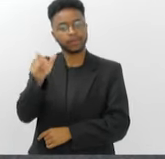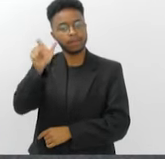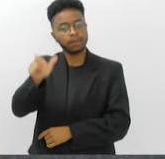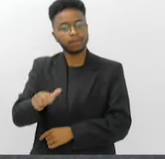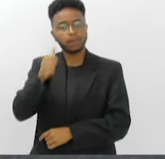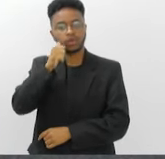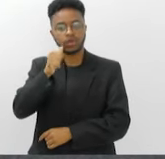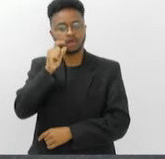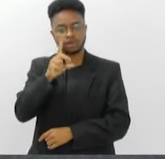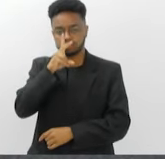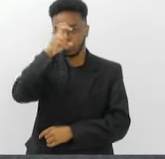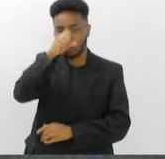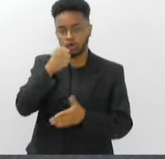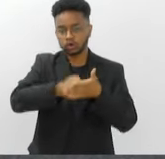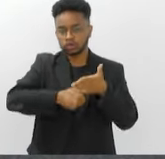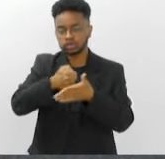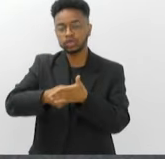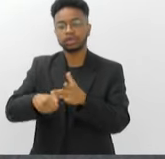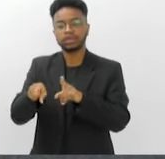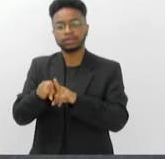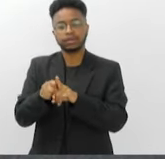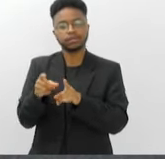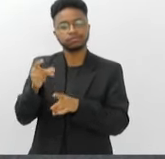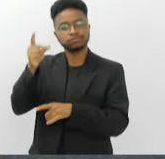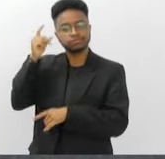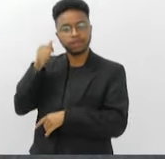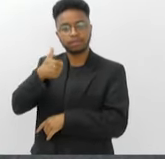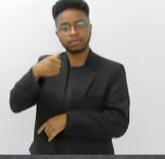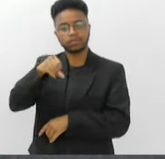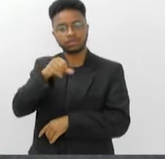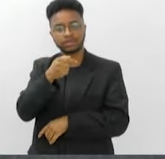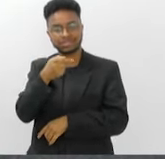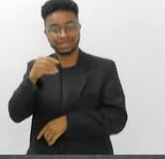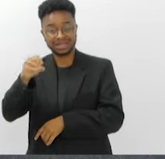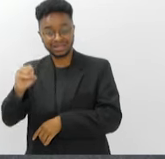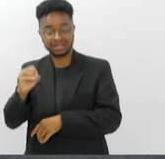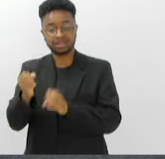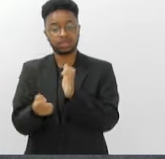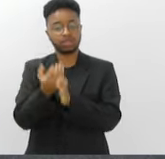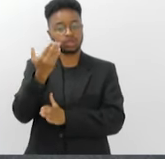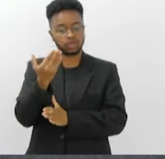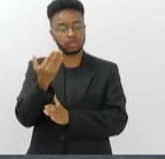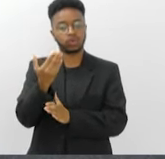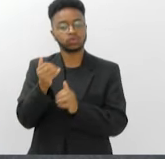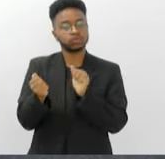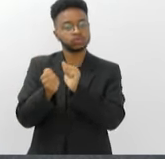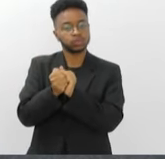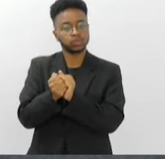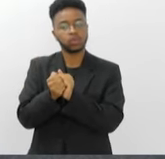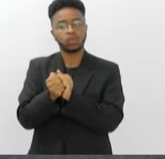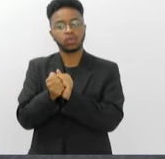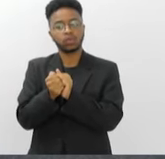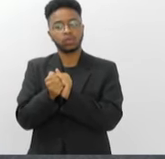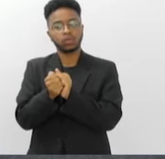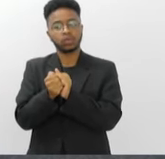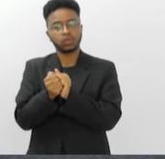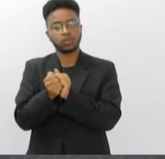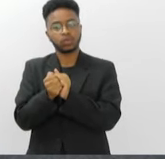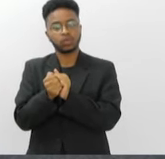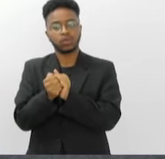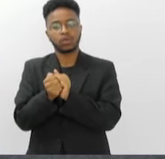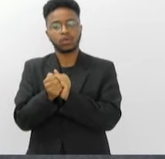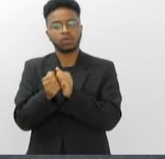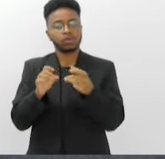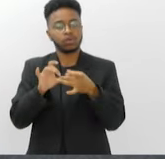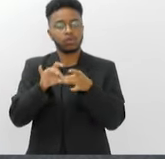forte, lutadora, que desde a década de 70 foi uma das fundadoras de um pedaço do